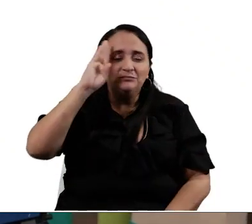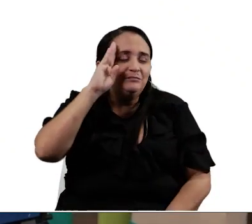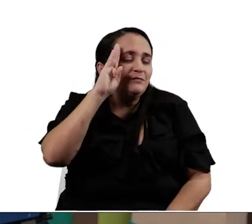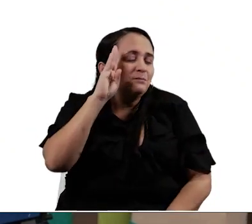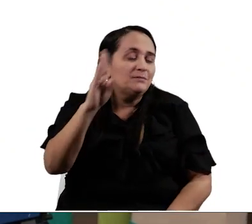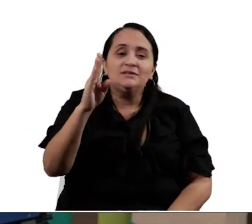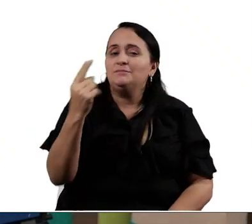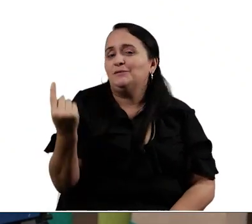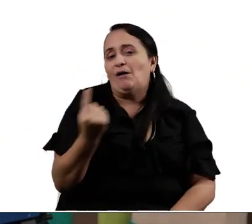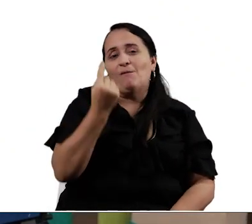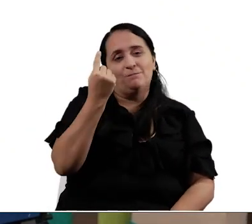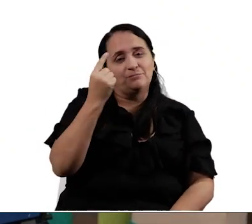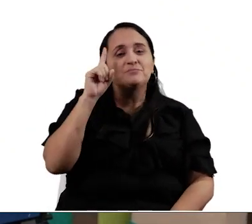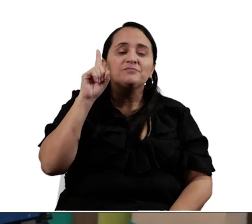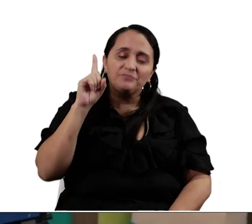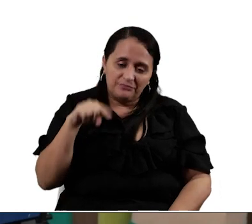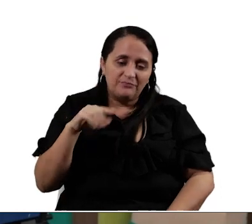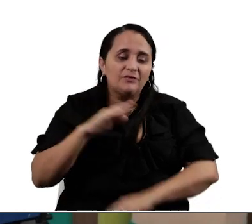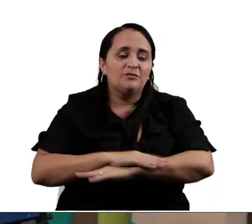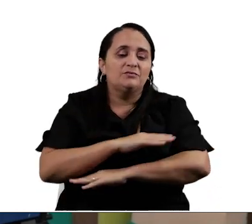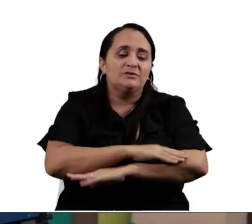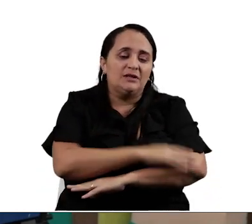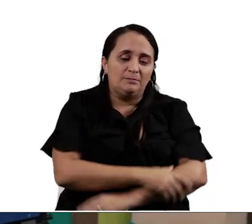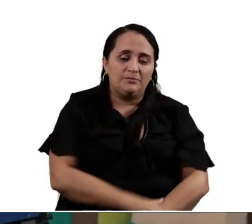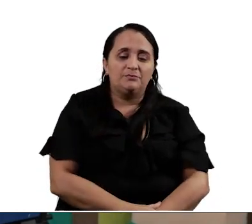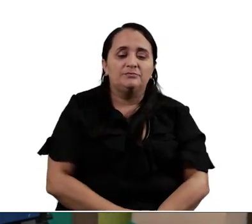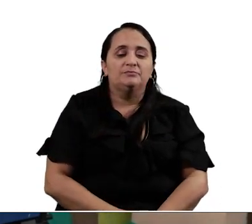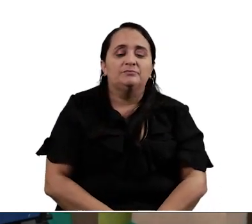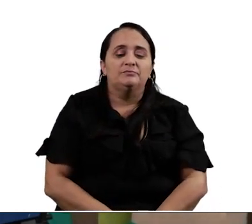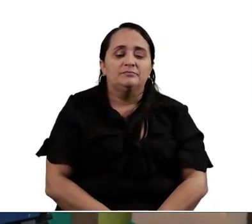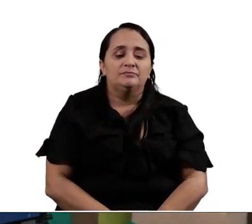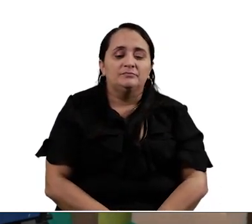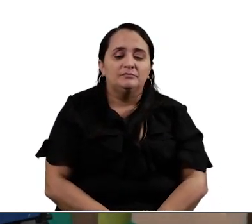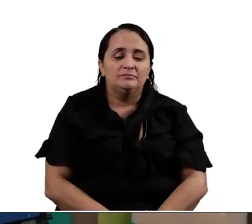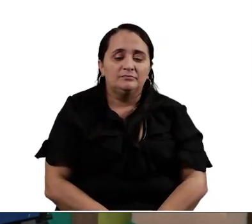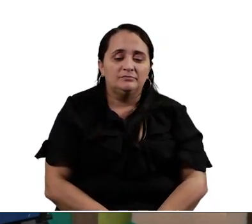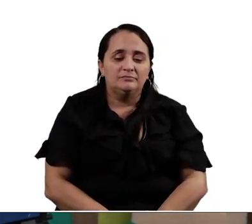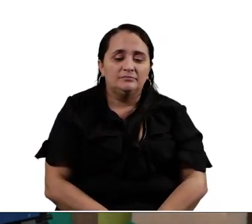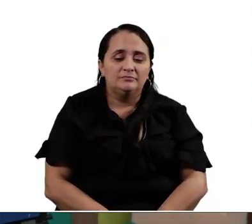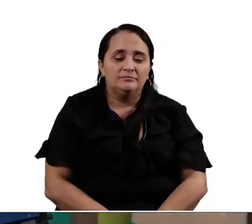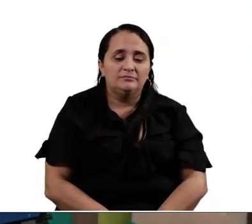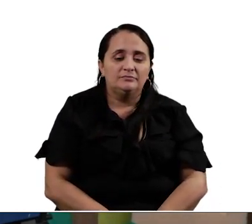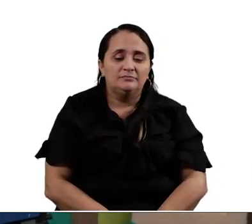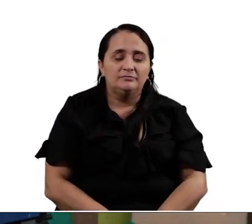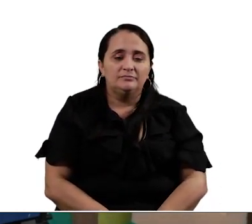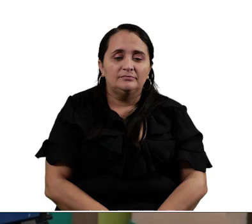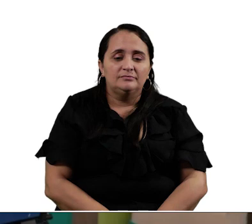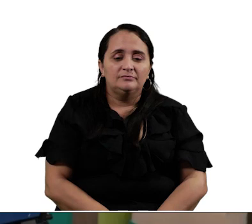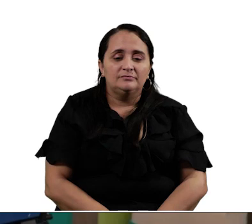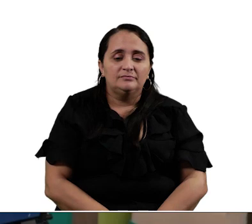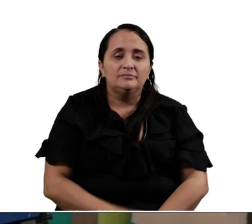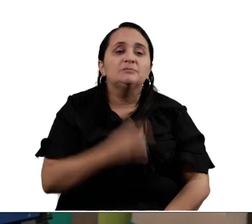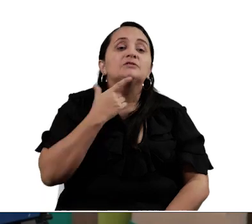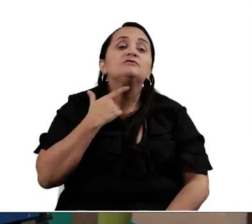toda girava em torno do sapo. Da vontade dele de ir para a festa, né? De